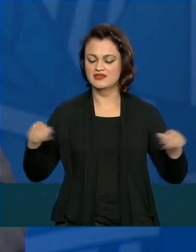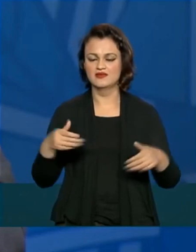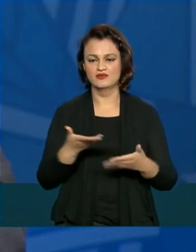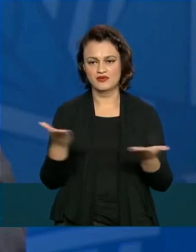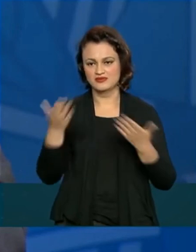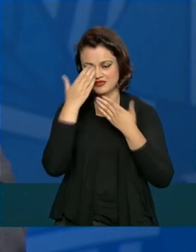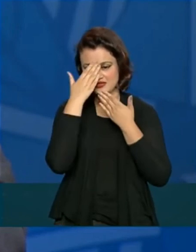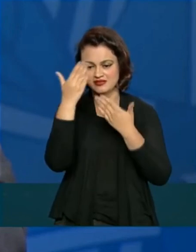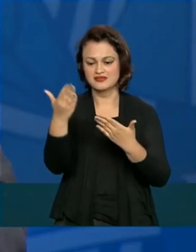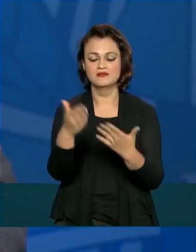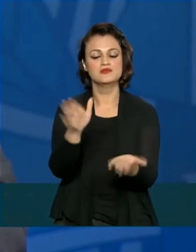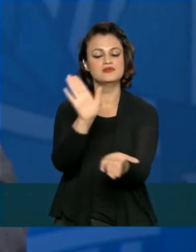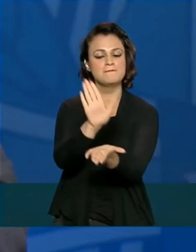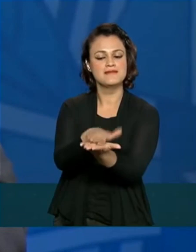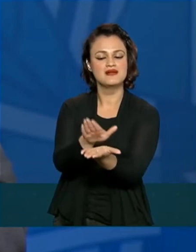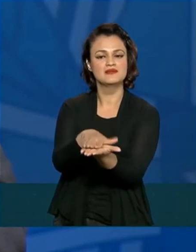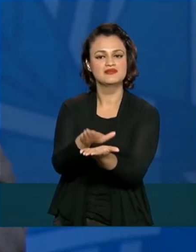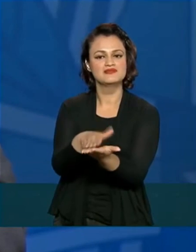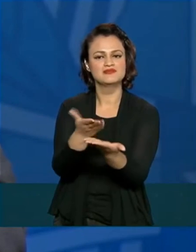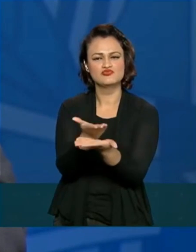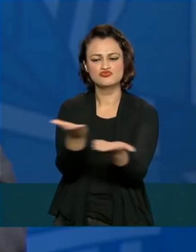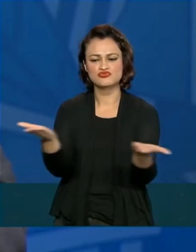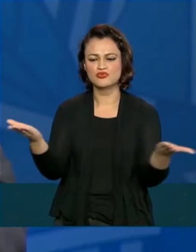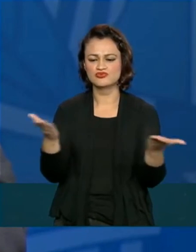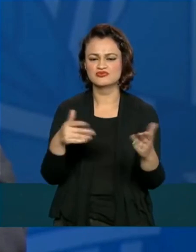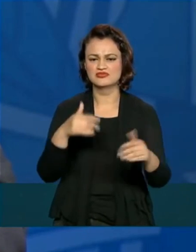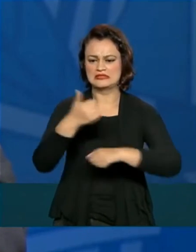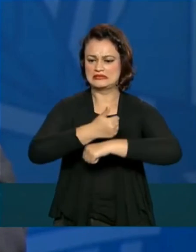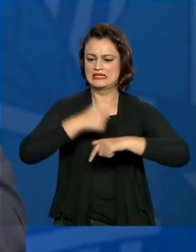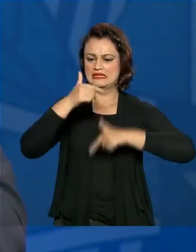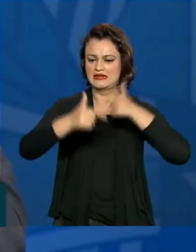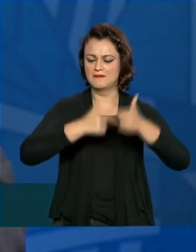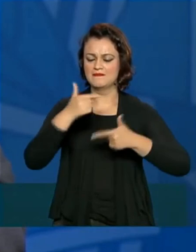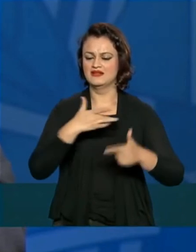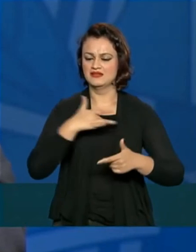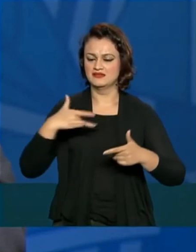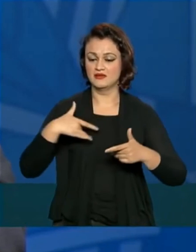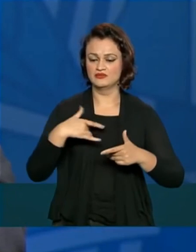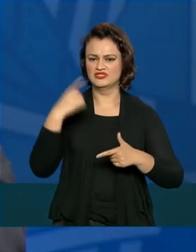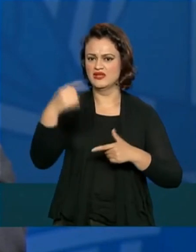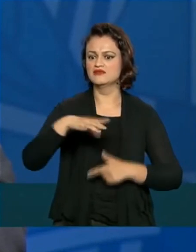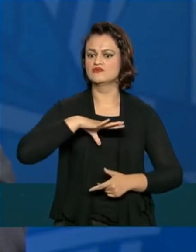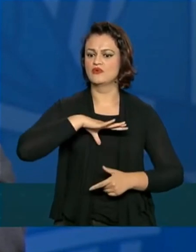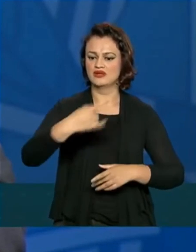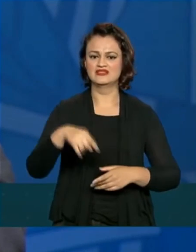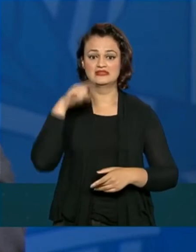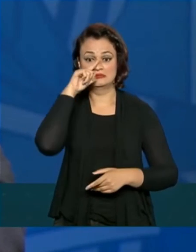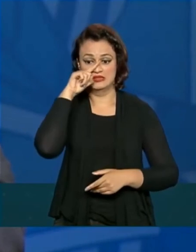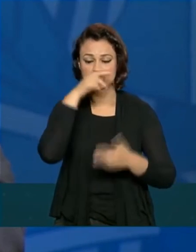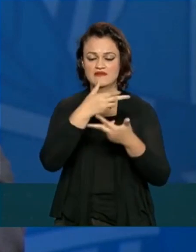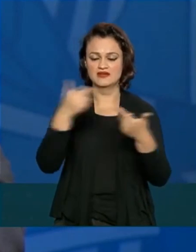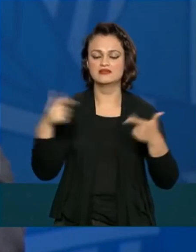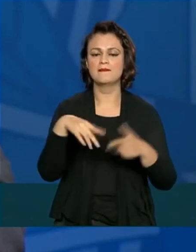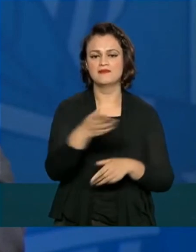agradecer e parabenizar todos os profissionais de saúde que estão na linha de frente, se expondo ao perigo, zelando